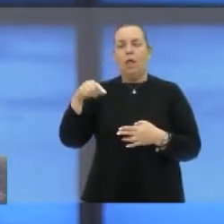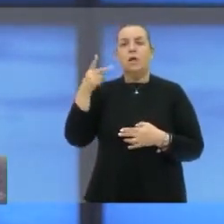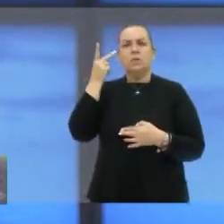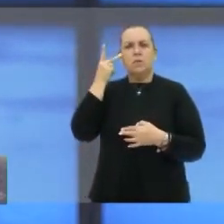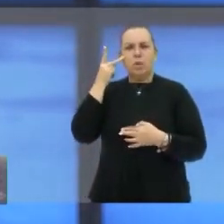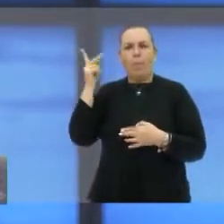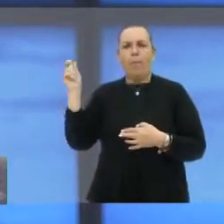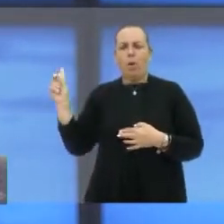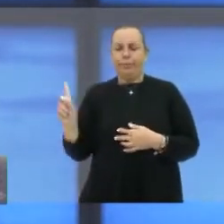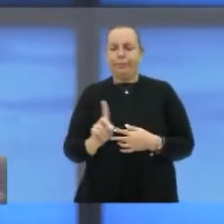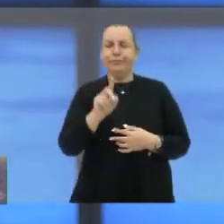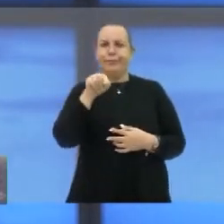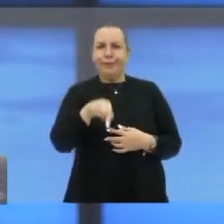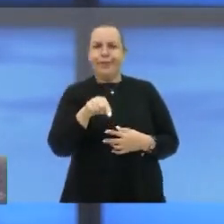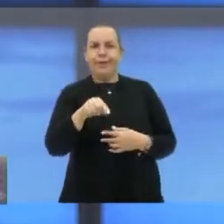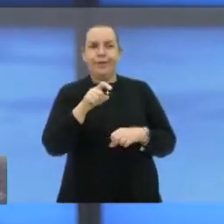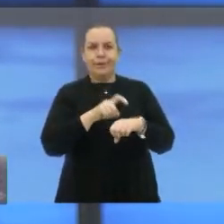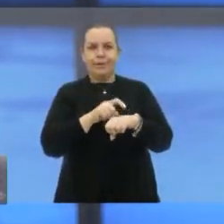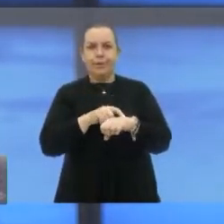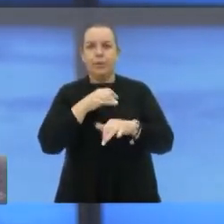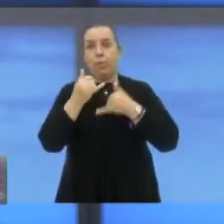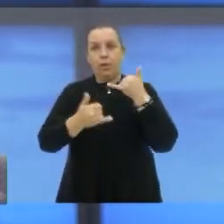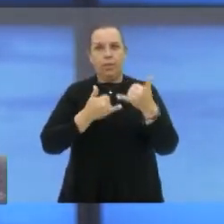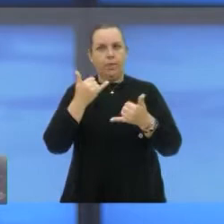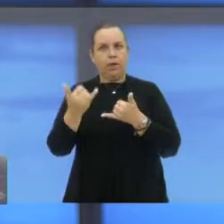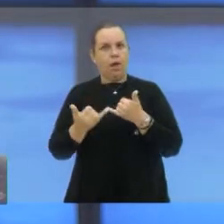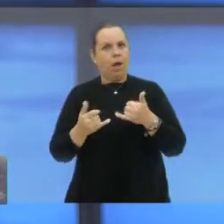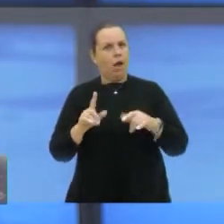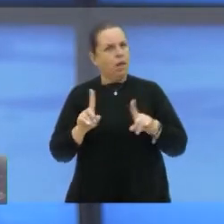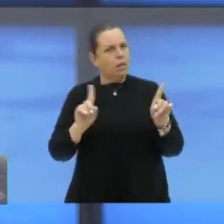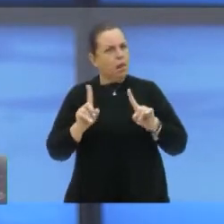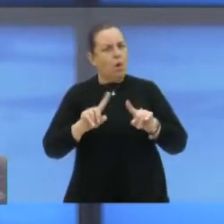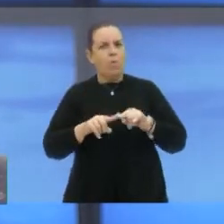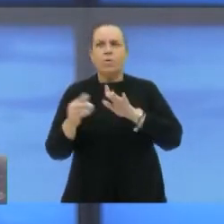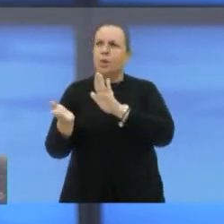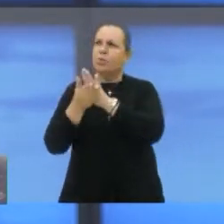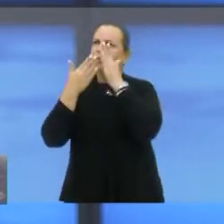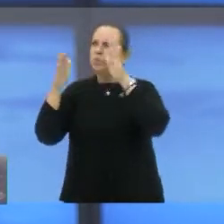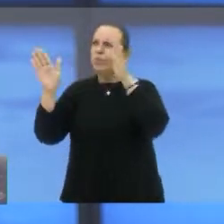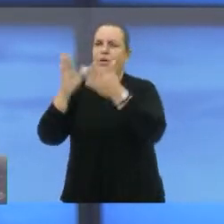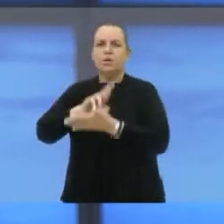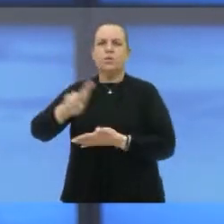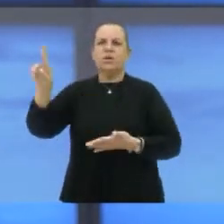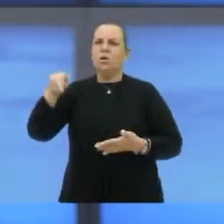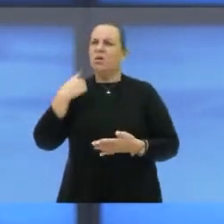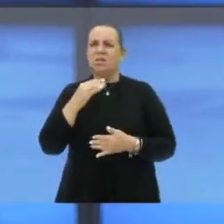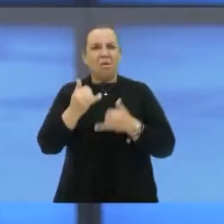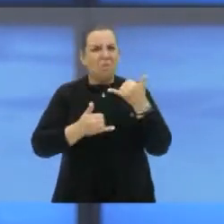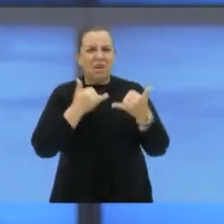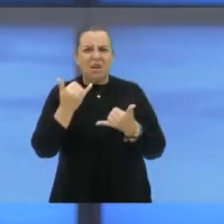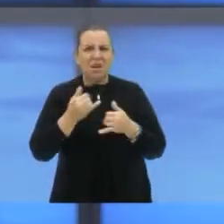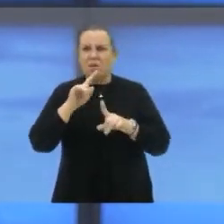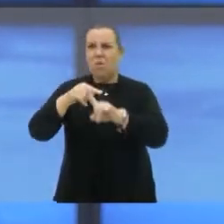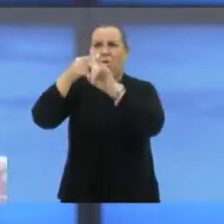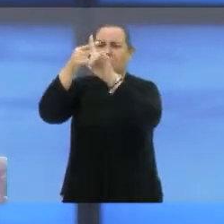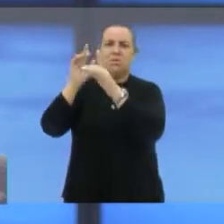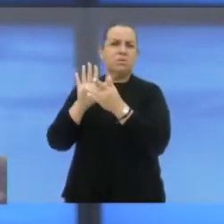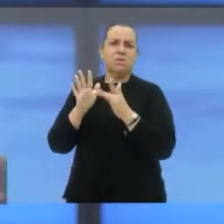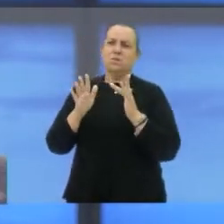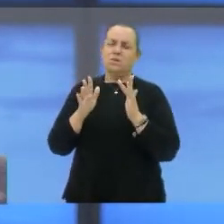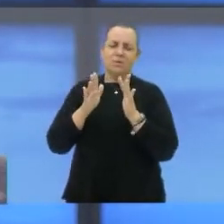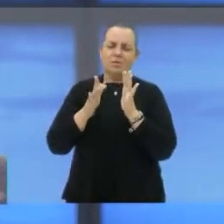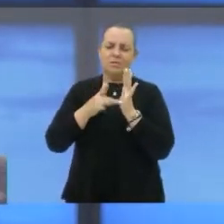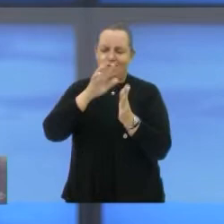nesse momento para brincar, mas para louvar o Senhor. E nós não estamos brincando com a cruz do Senhor. Nós estamos